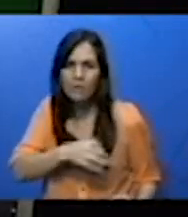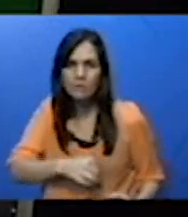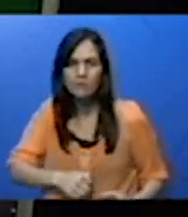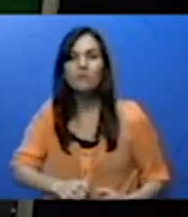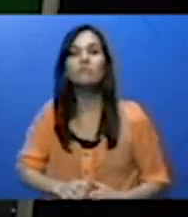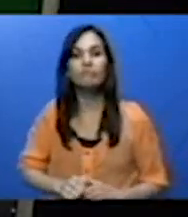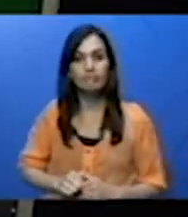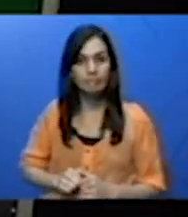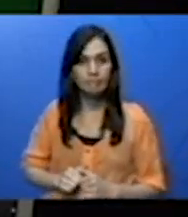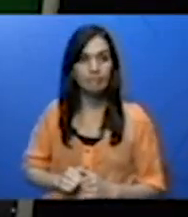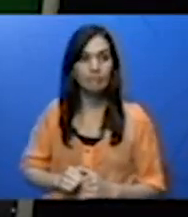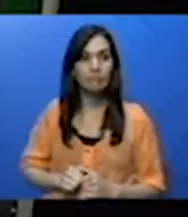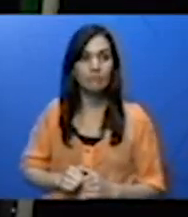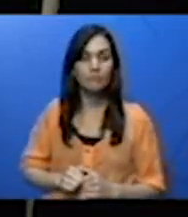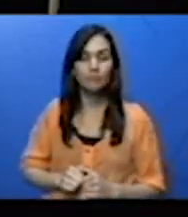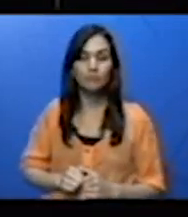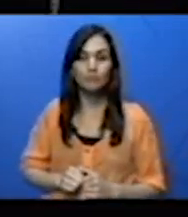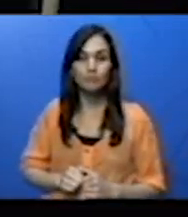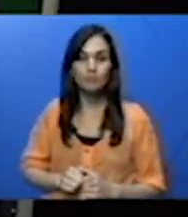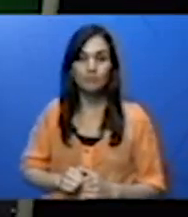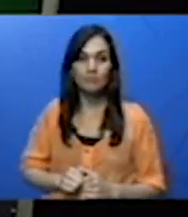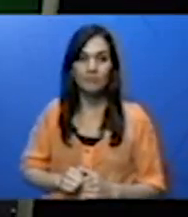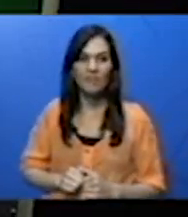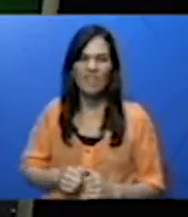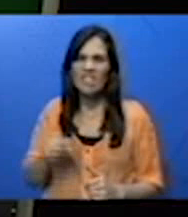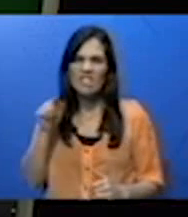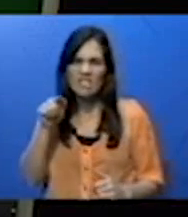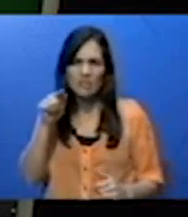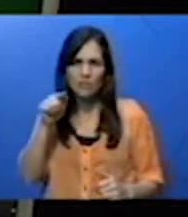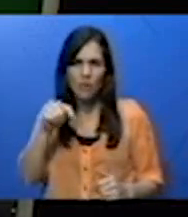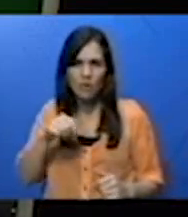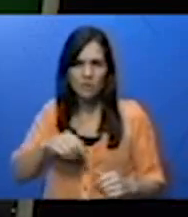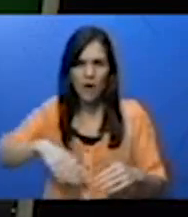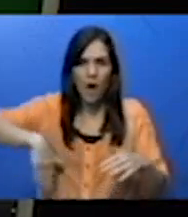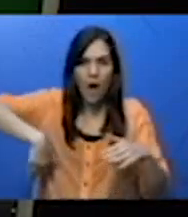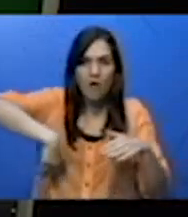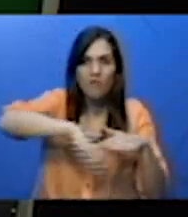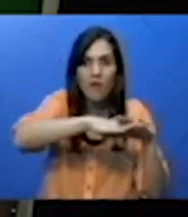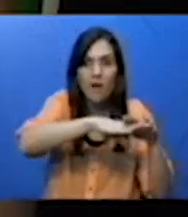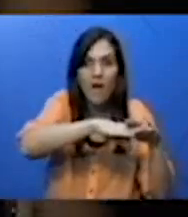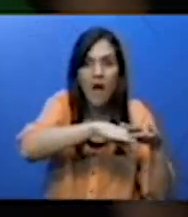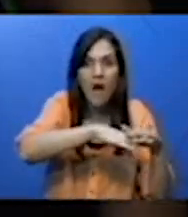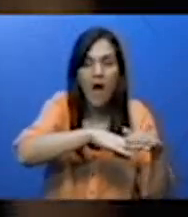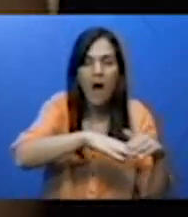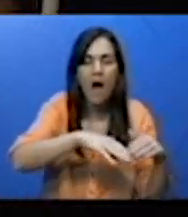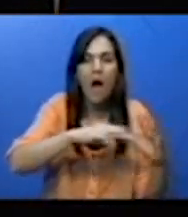arrogante, renitente. Se você chutar para frente, a